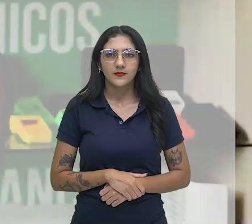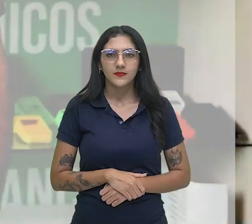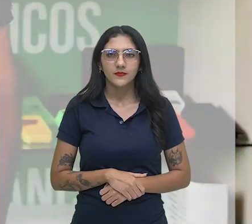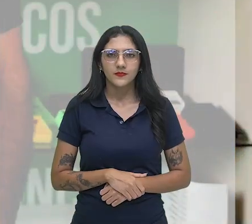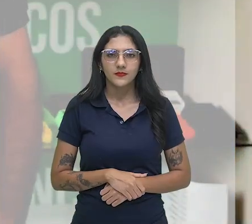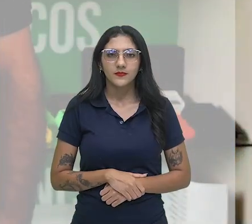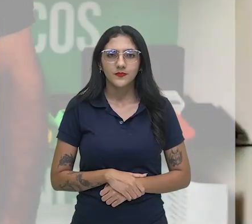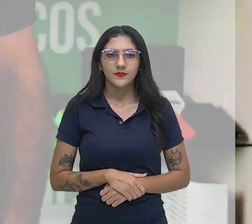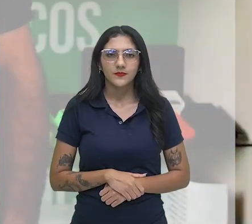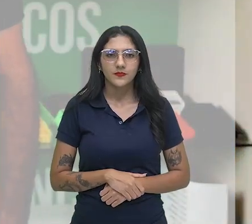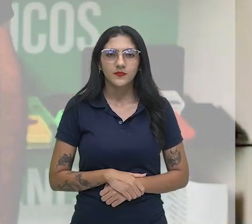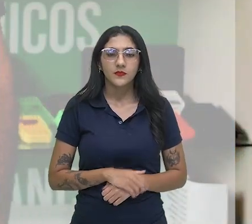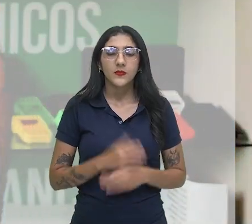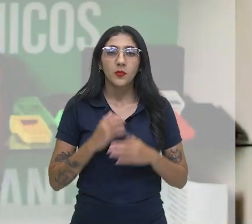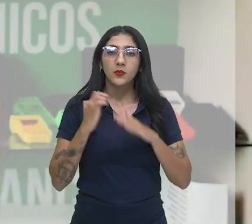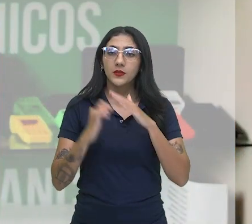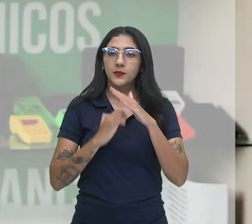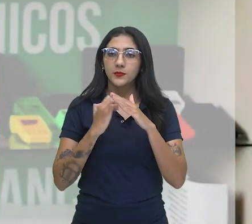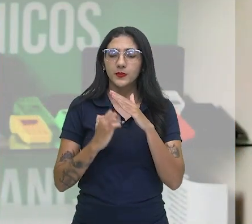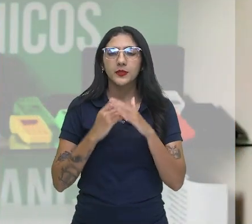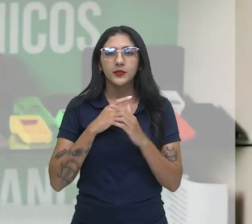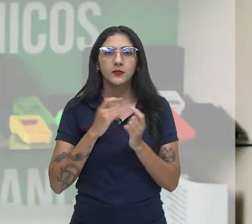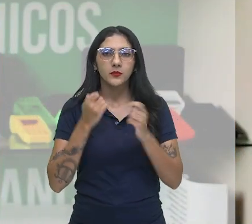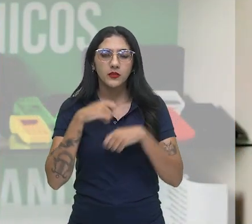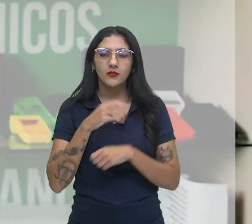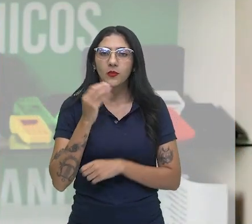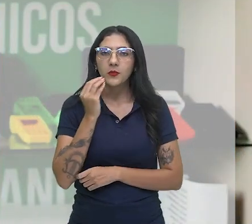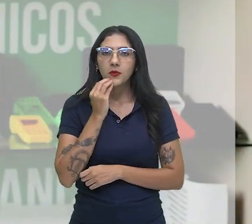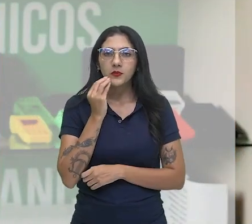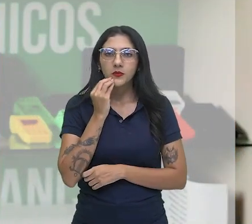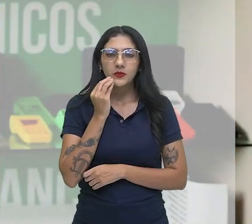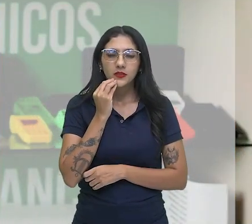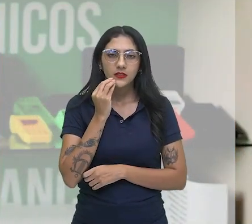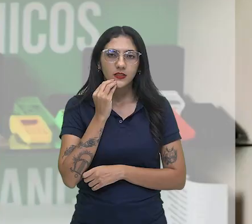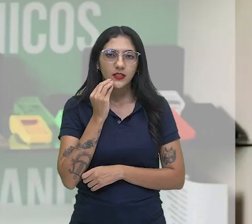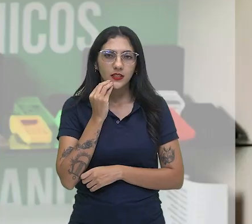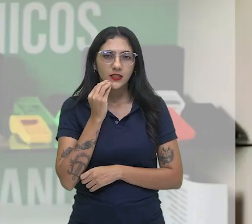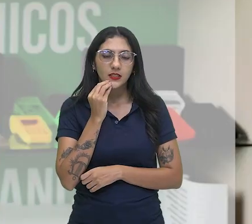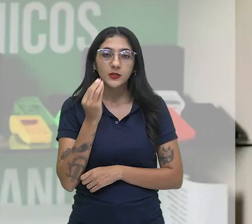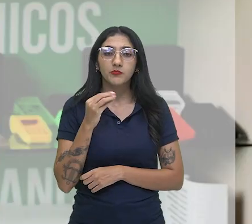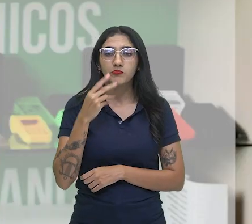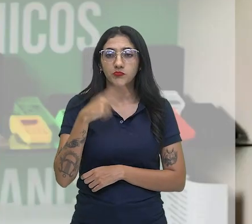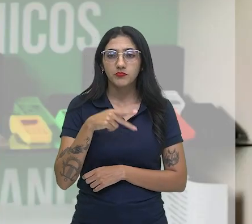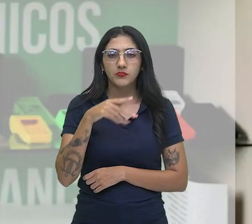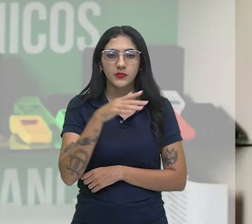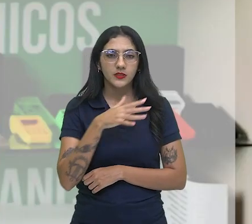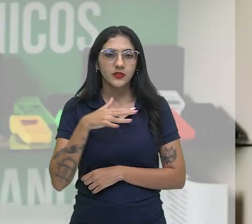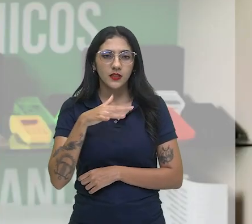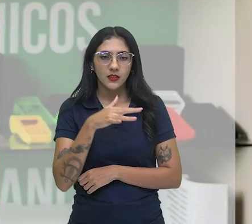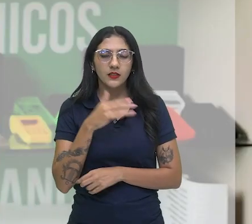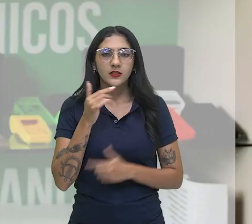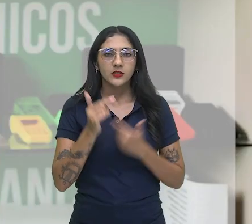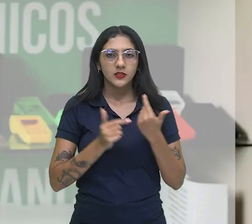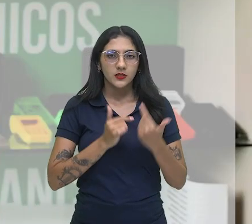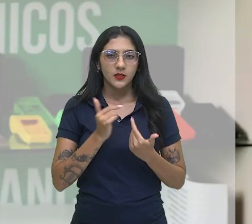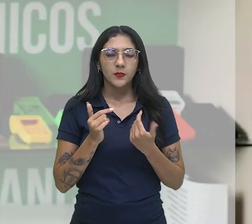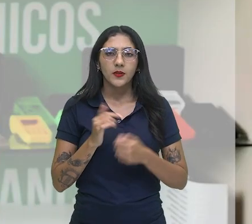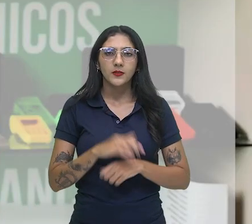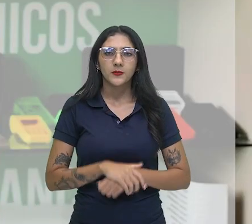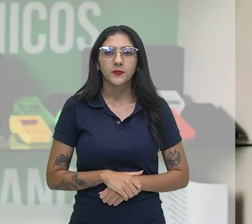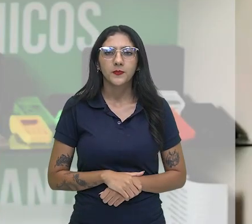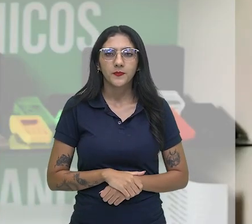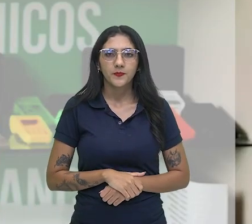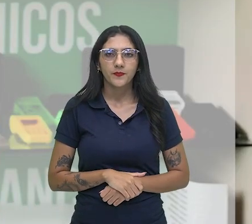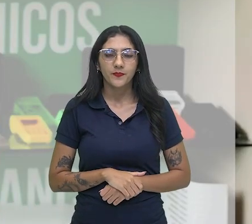Normalmente as empresas oferecem as oportunidades para essa área de trabalho. E é claro,